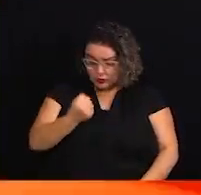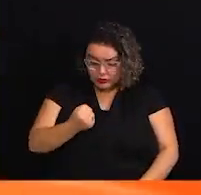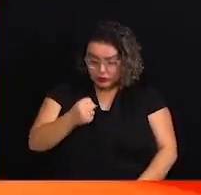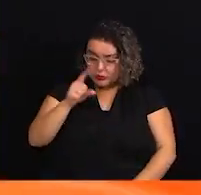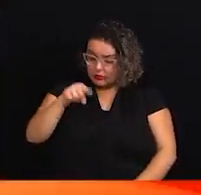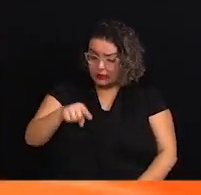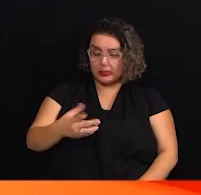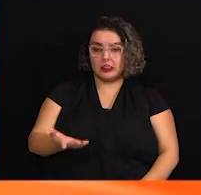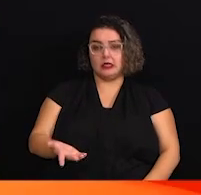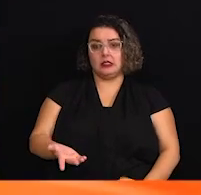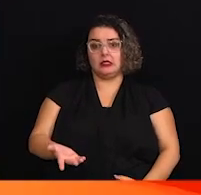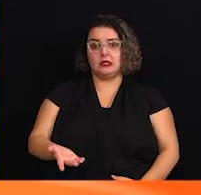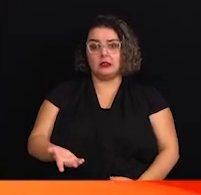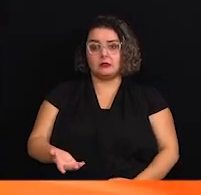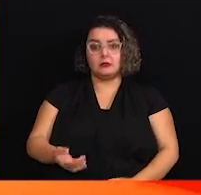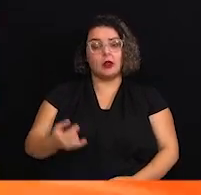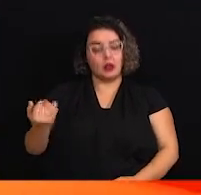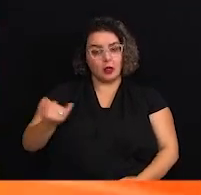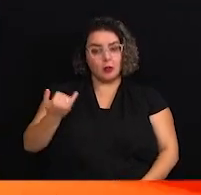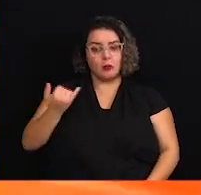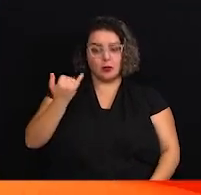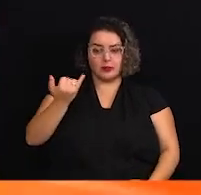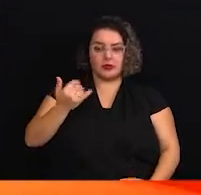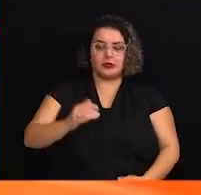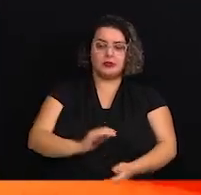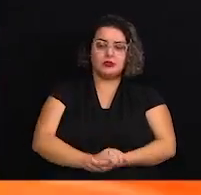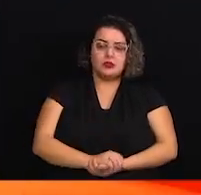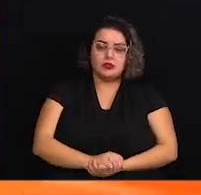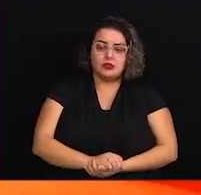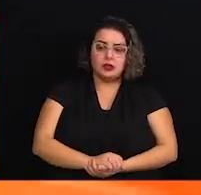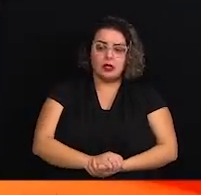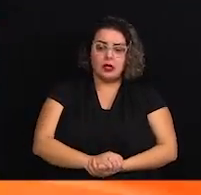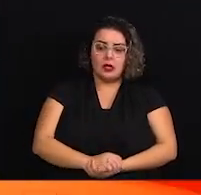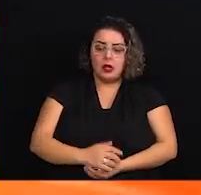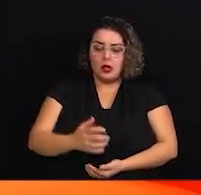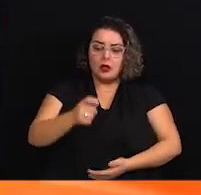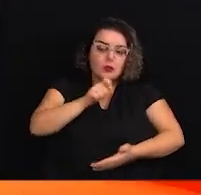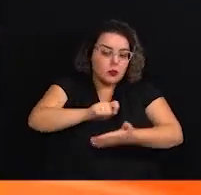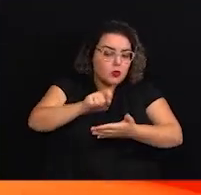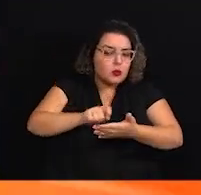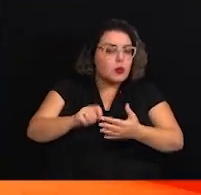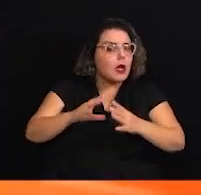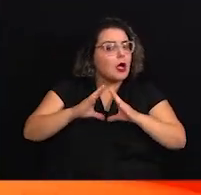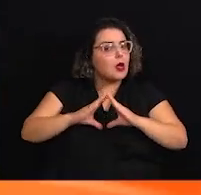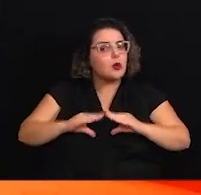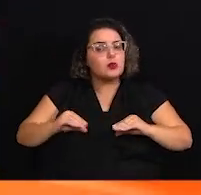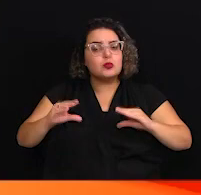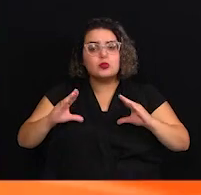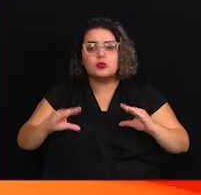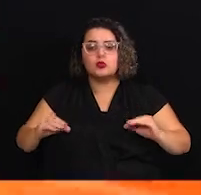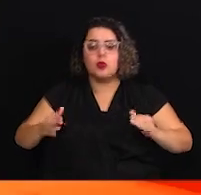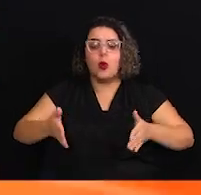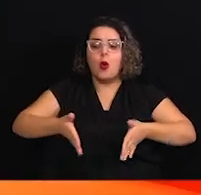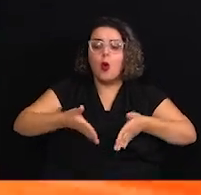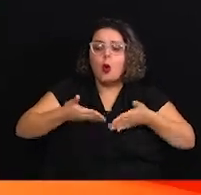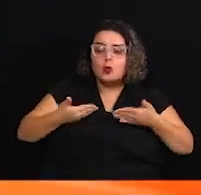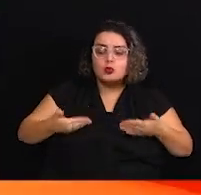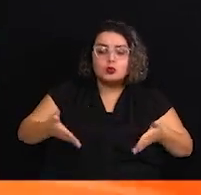frustrações ali, né? É muito importante isso, mas eu procuro escrever de uma maneira bem